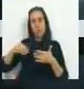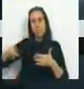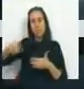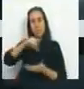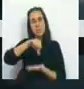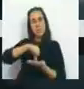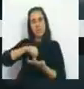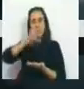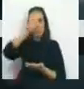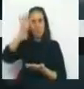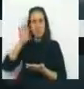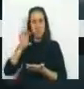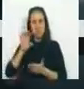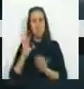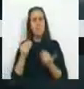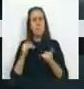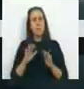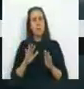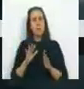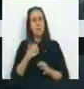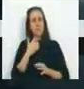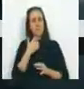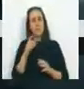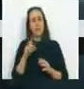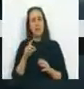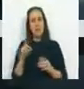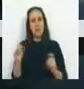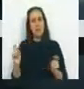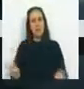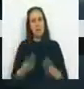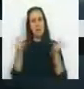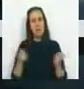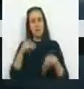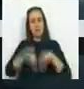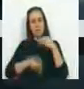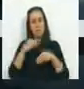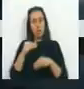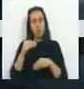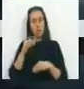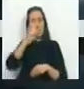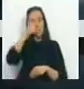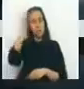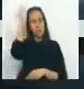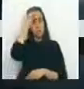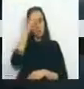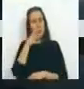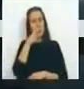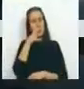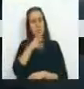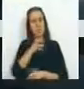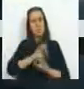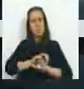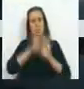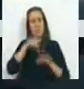Conselho. Mas depois, na campanha eleitoral que andou a fazer pelo interior do país, já disse claramente que iria